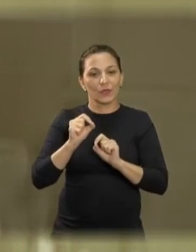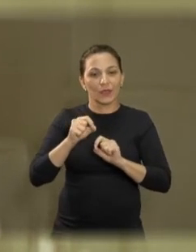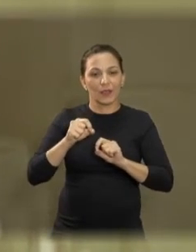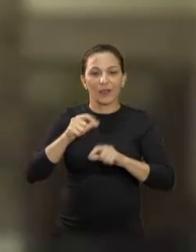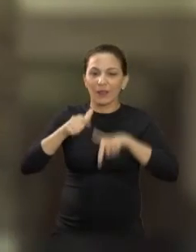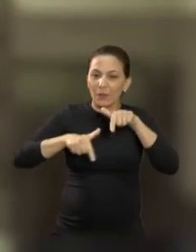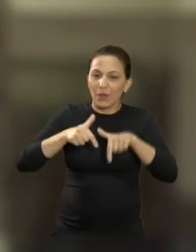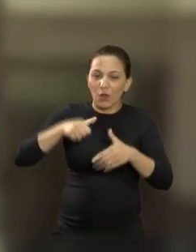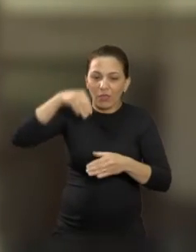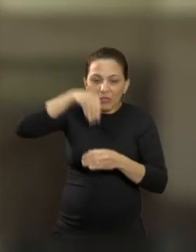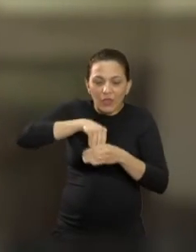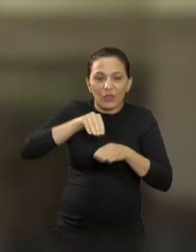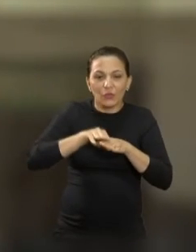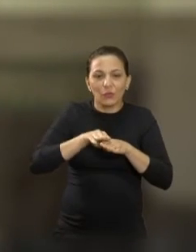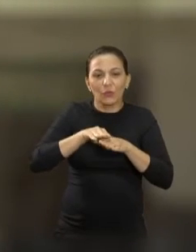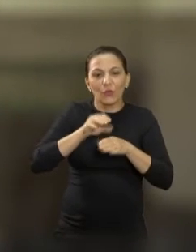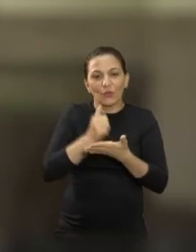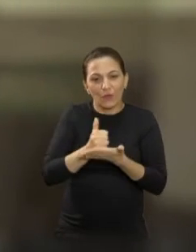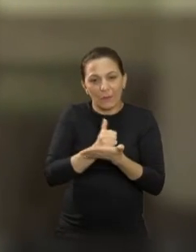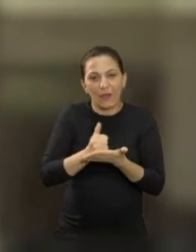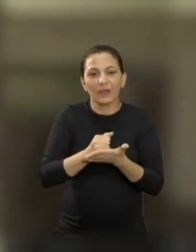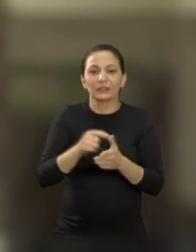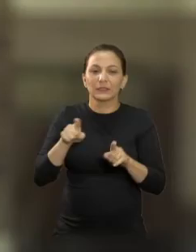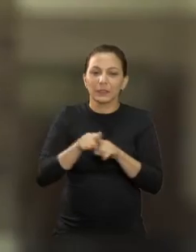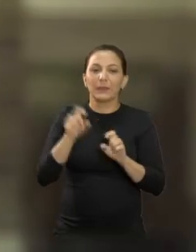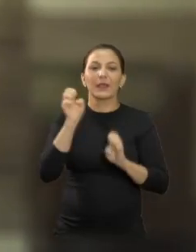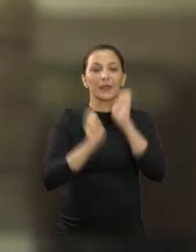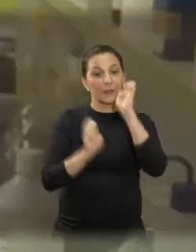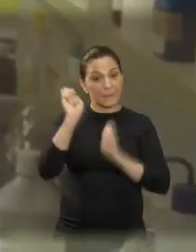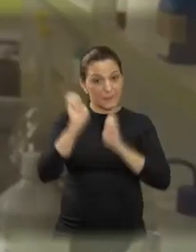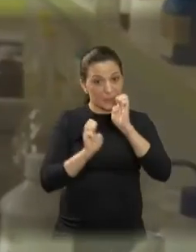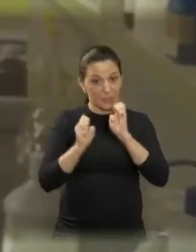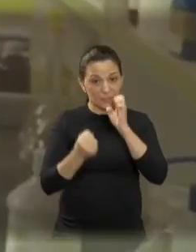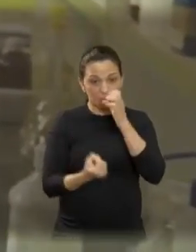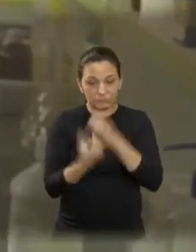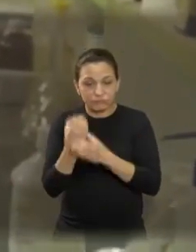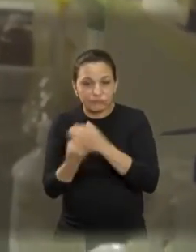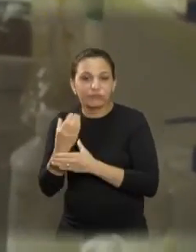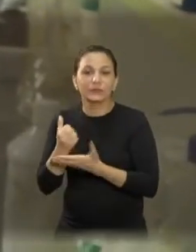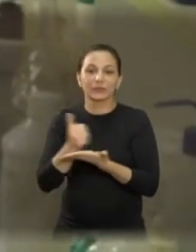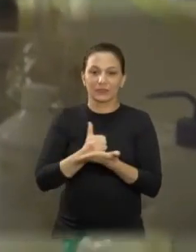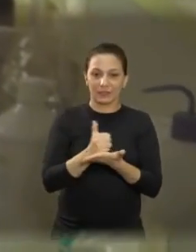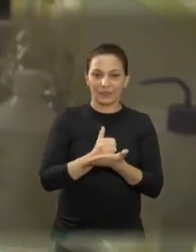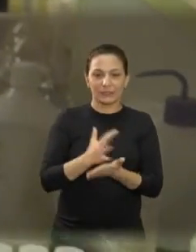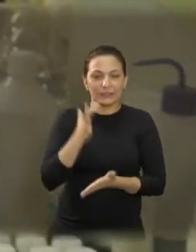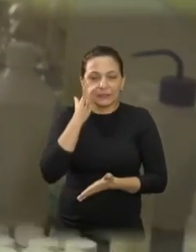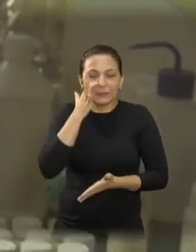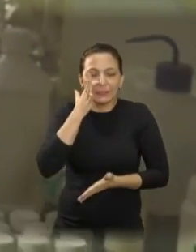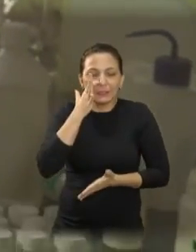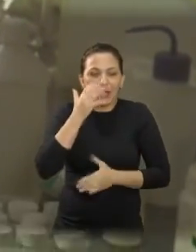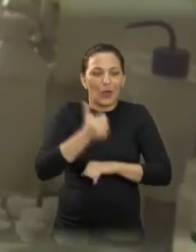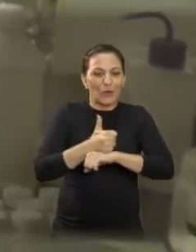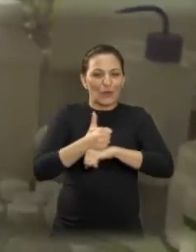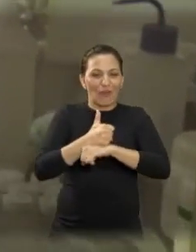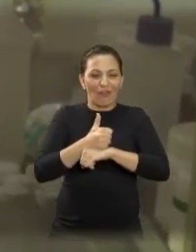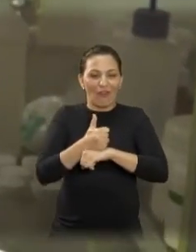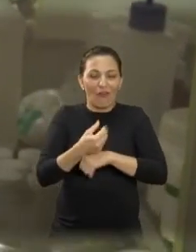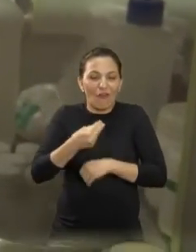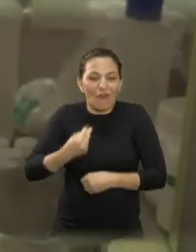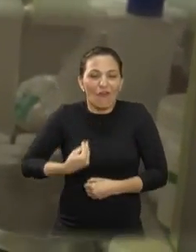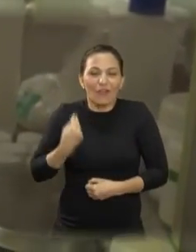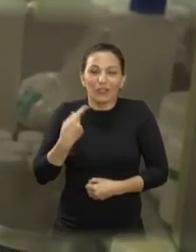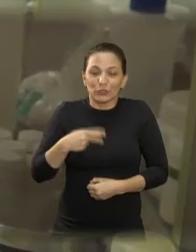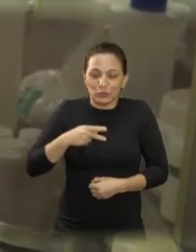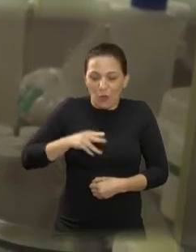balcão de farmácia e pela indústria farmacêutica também. A admiração pela profissão entrou em sua vida ainda quando